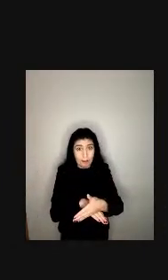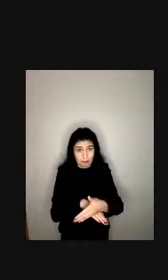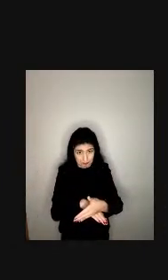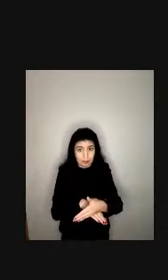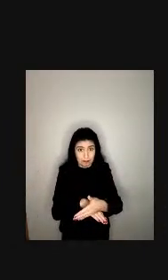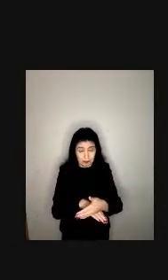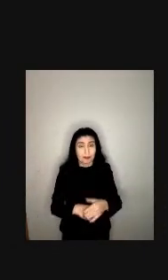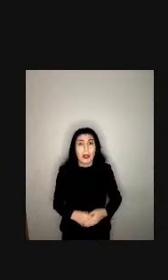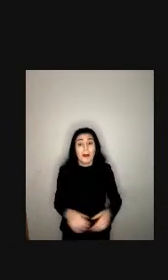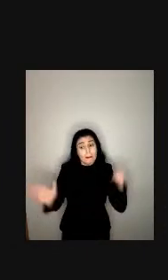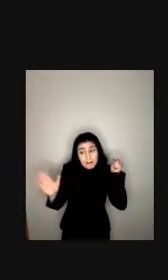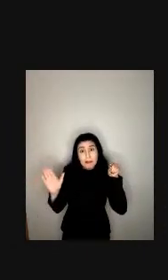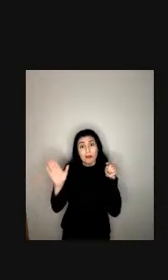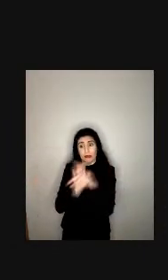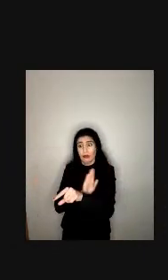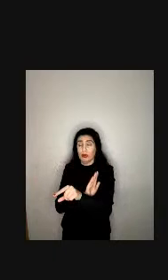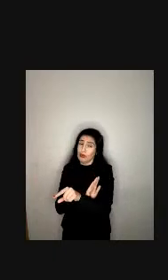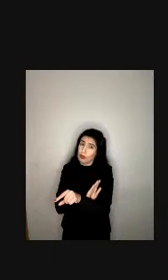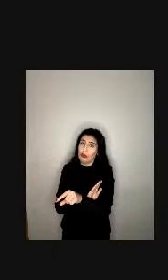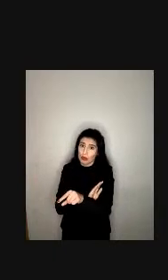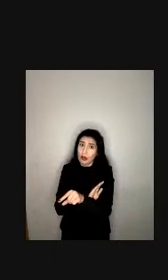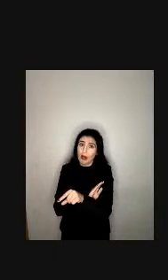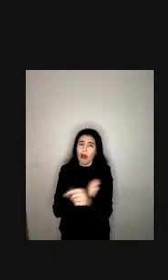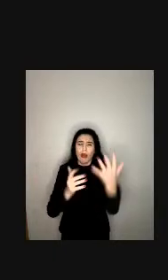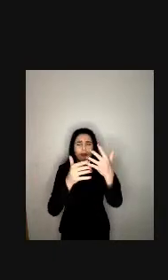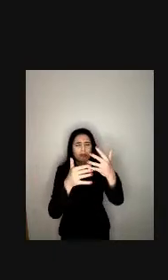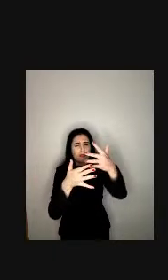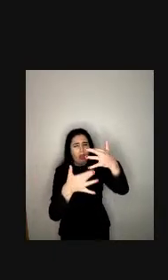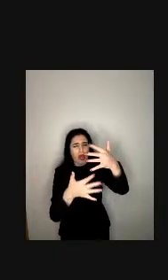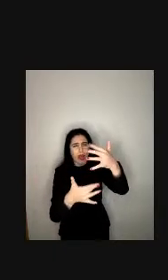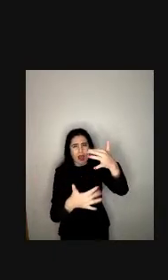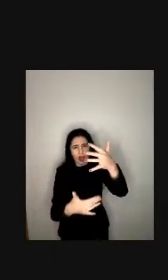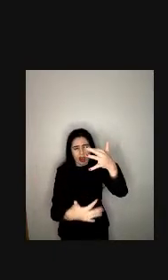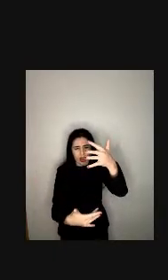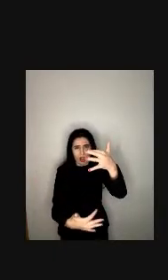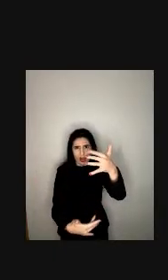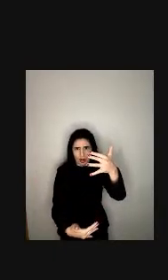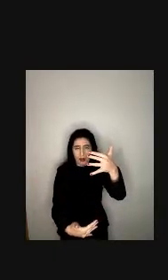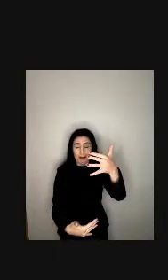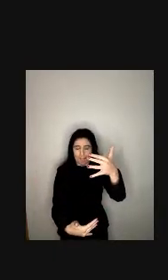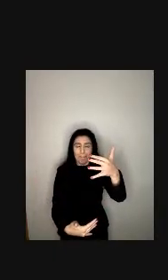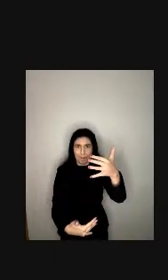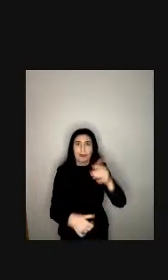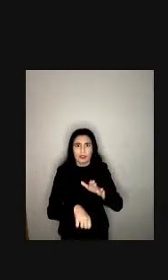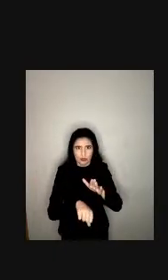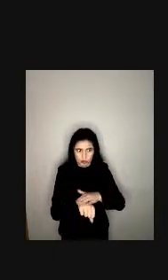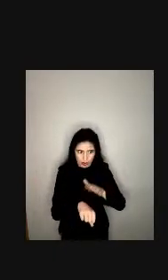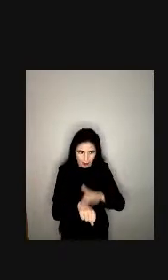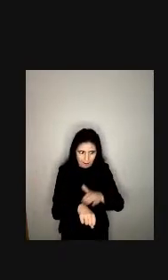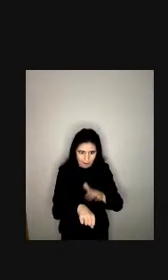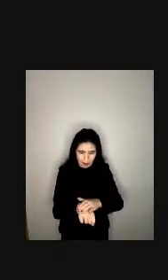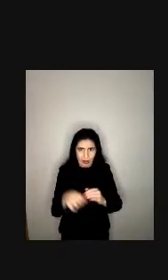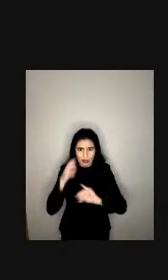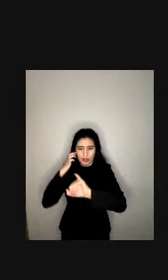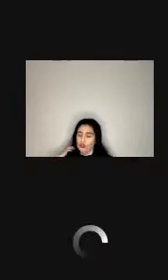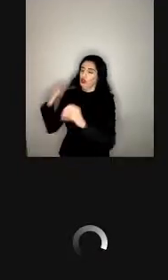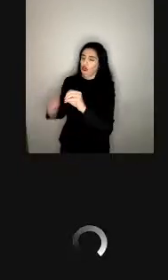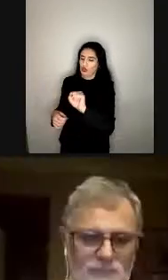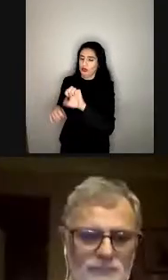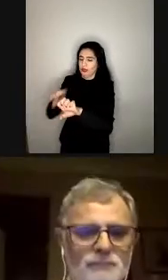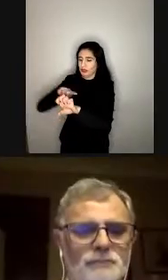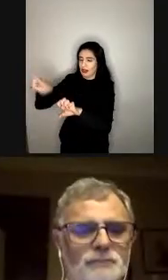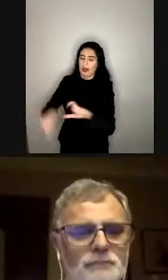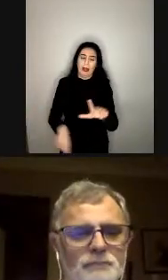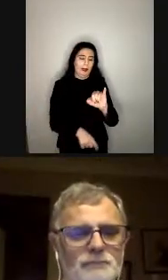as suas perguntas, os seus comentários, né? E eu queria chamar o Dr. José Clemente Linhares,